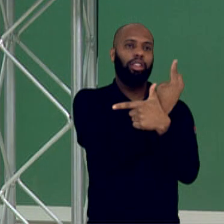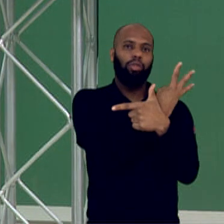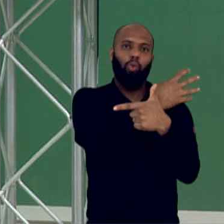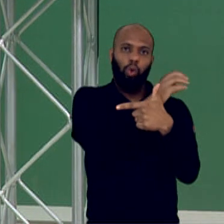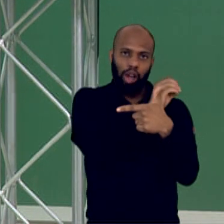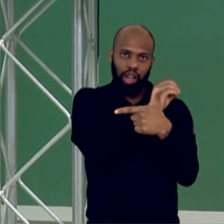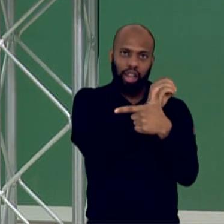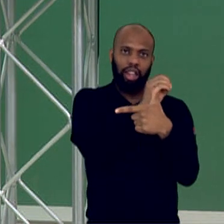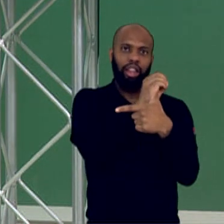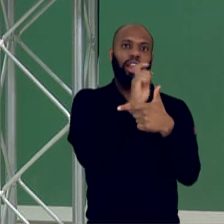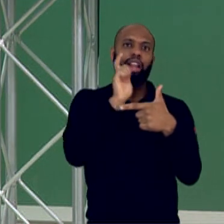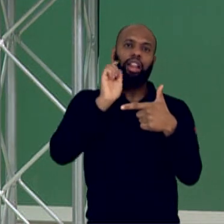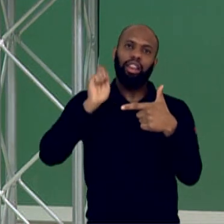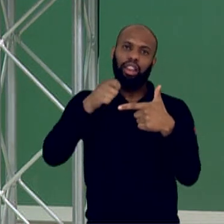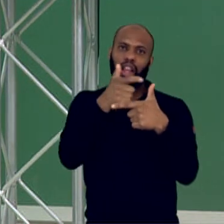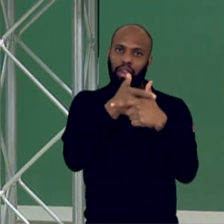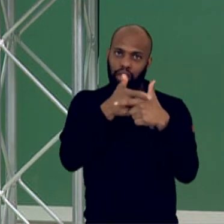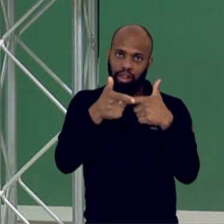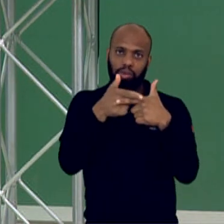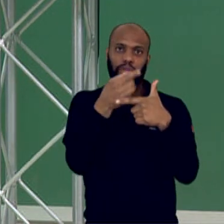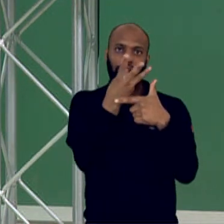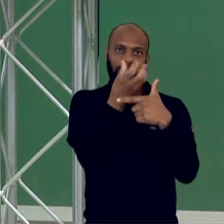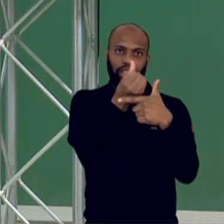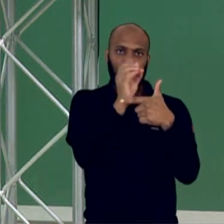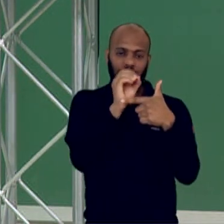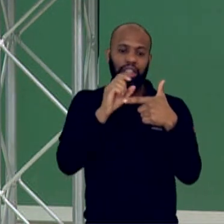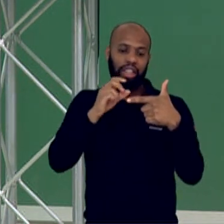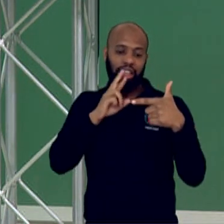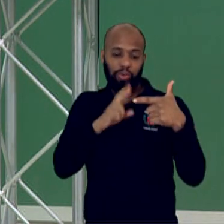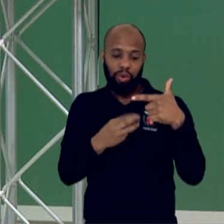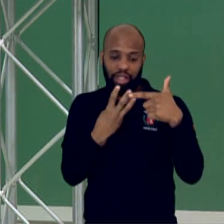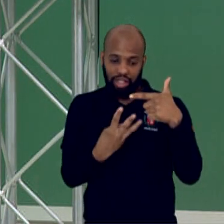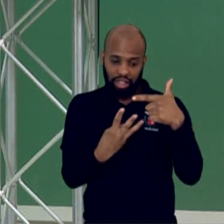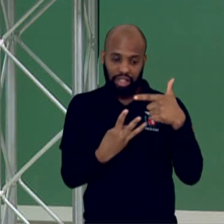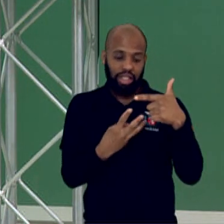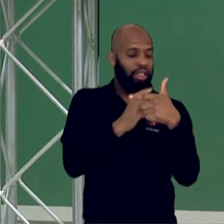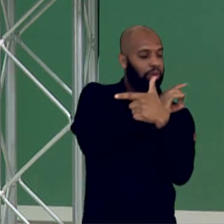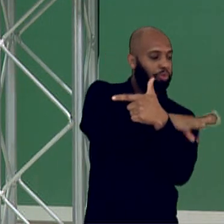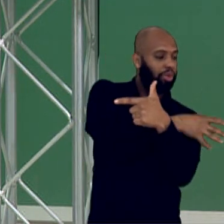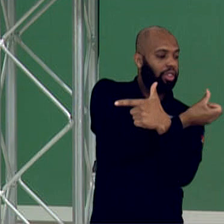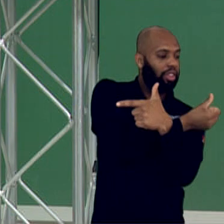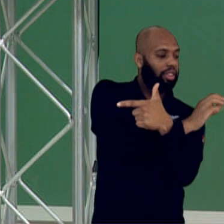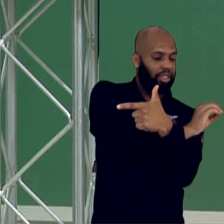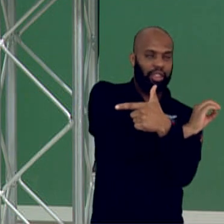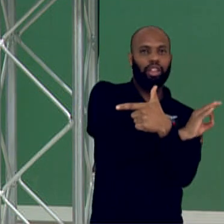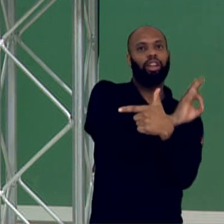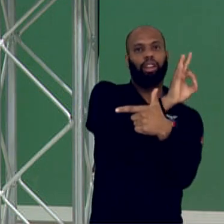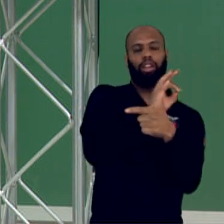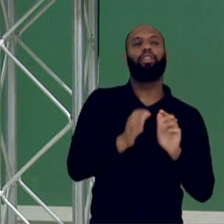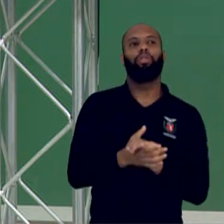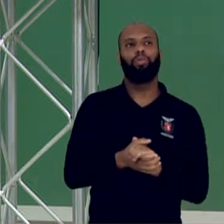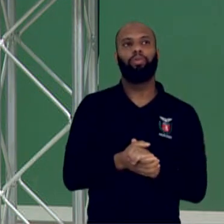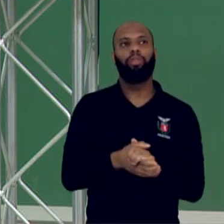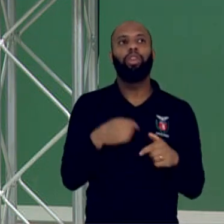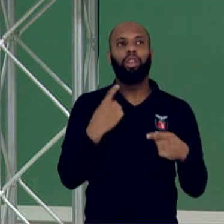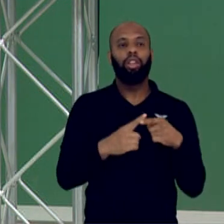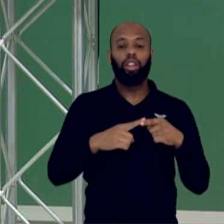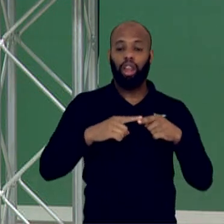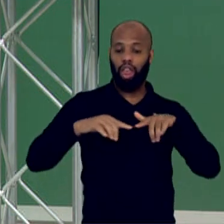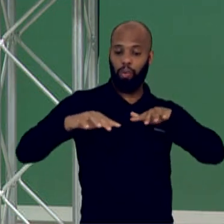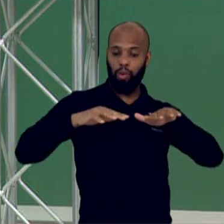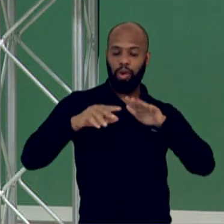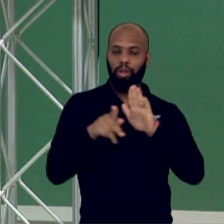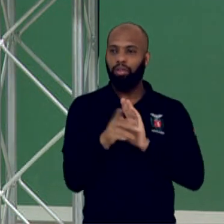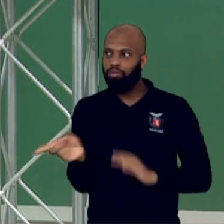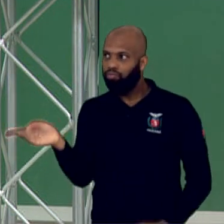são 3 voltas completas e ainda 60 graus. Esse seria o movimento desse arco.